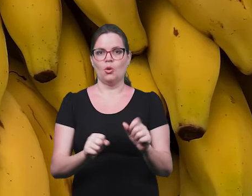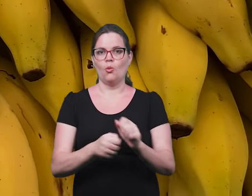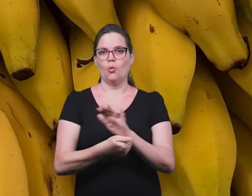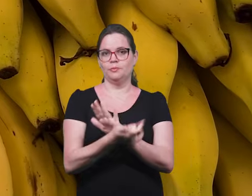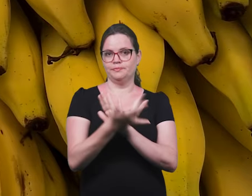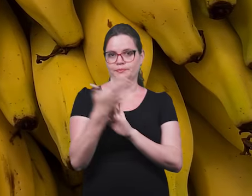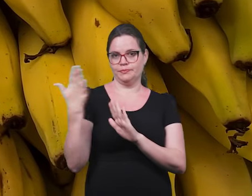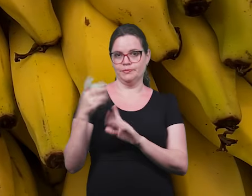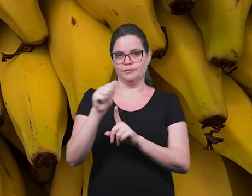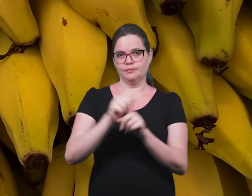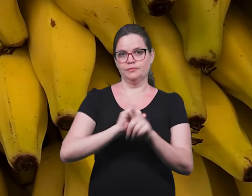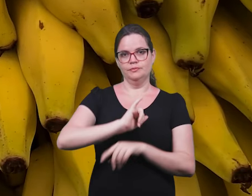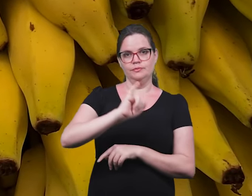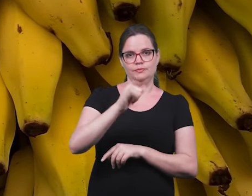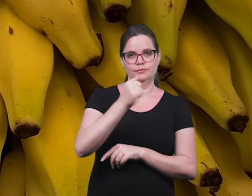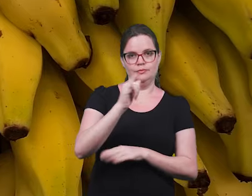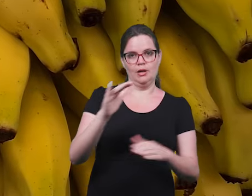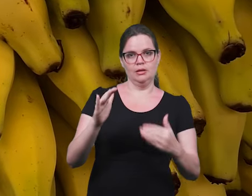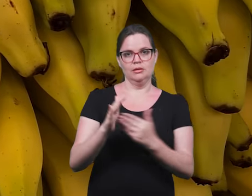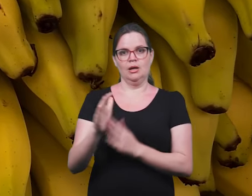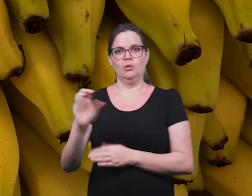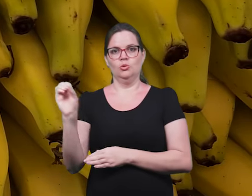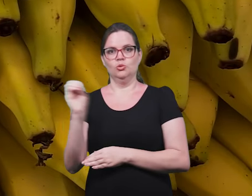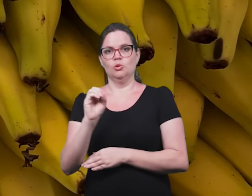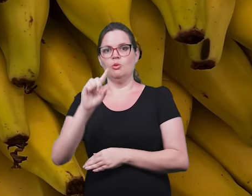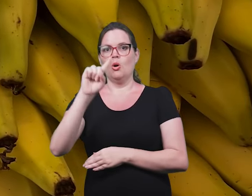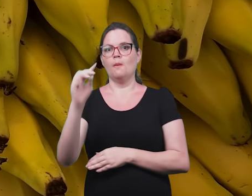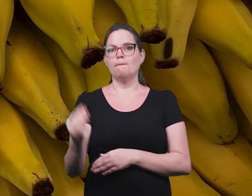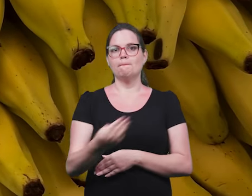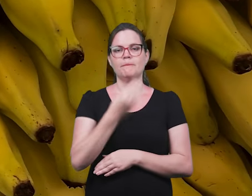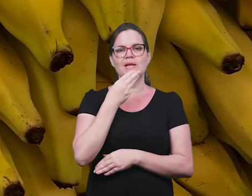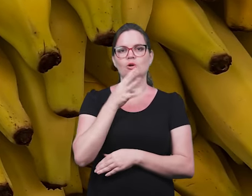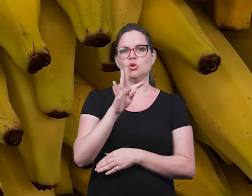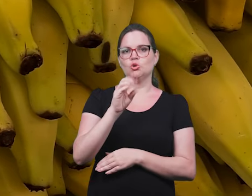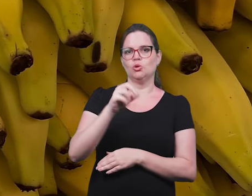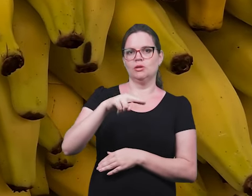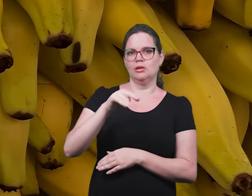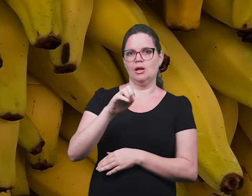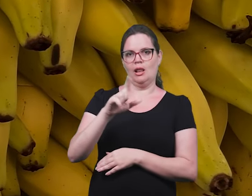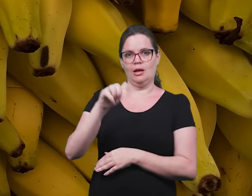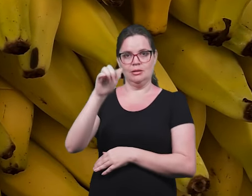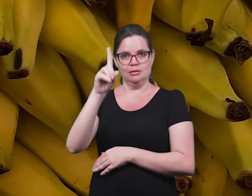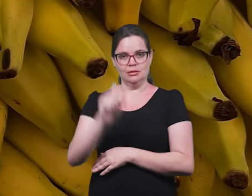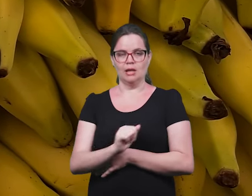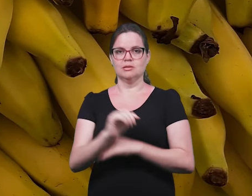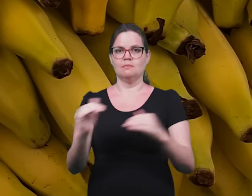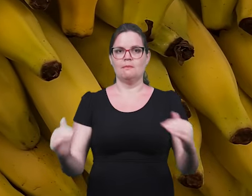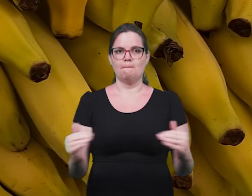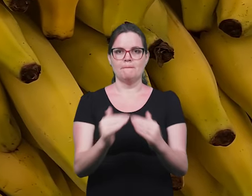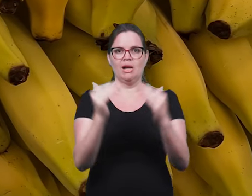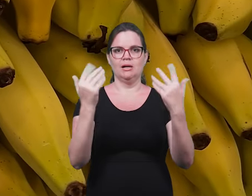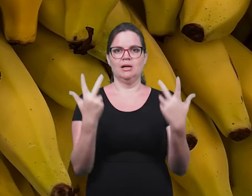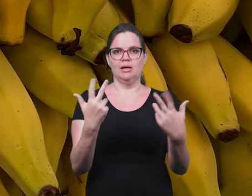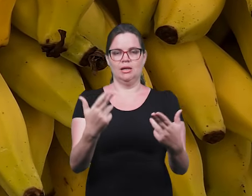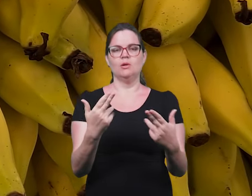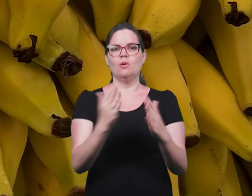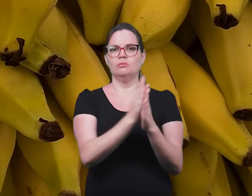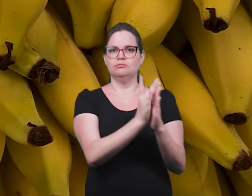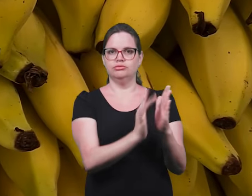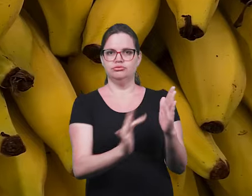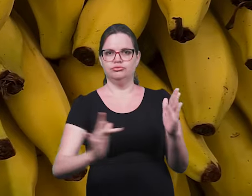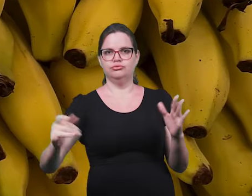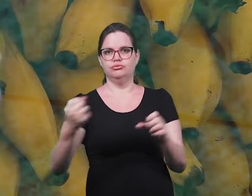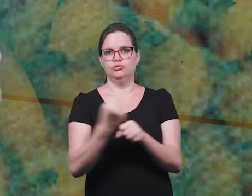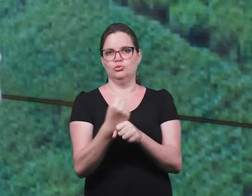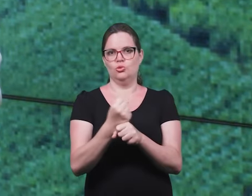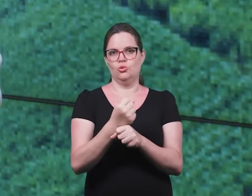de janeiro a outubro já alcançou 1 milhão de toneladas, igualando o total comercializado durante todo